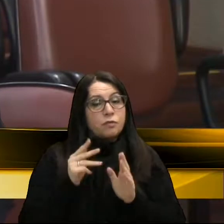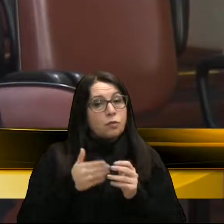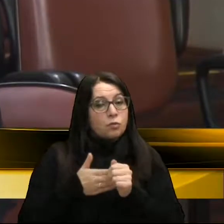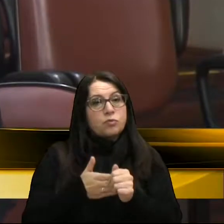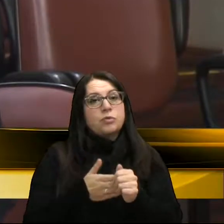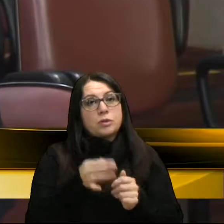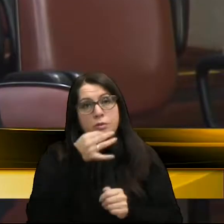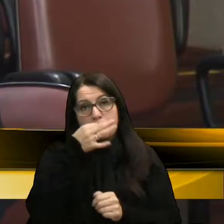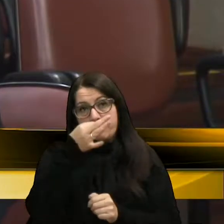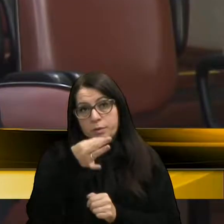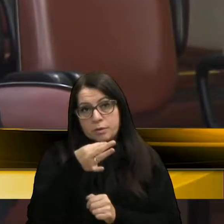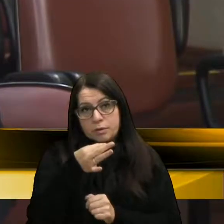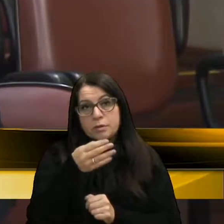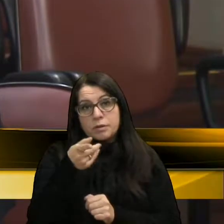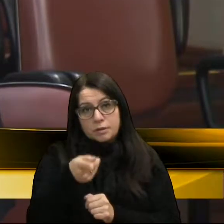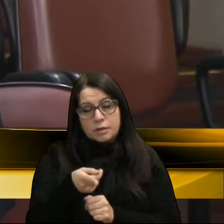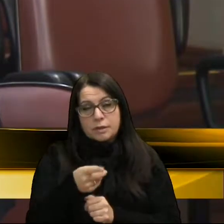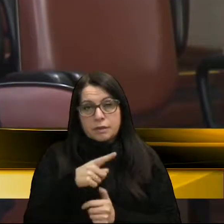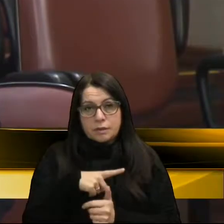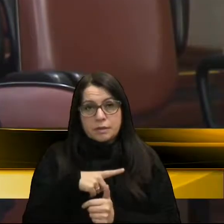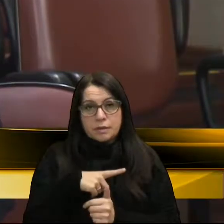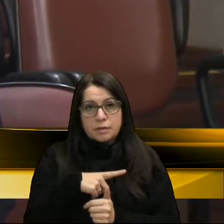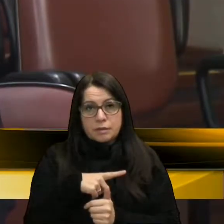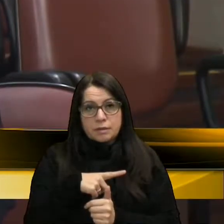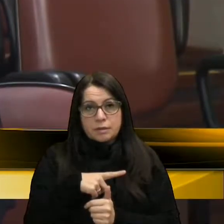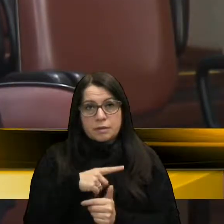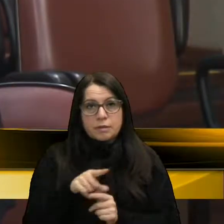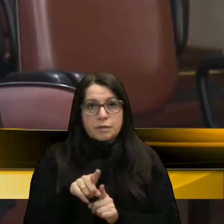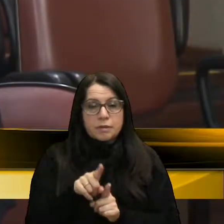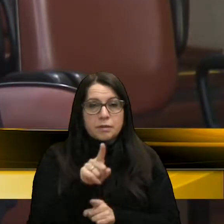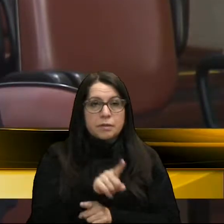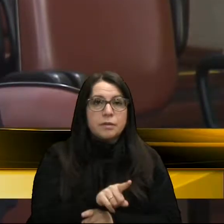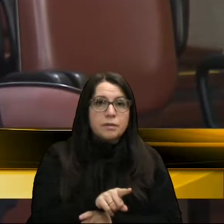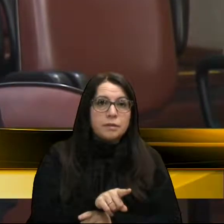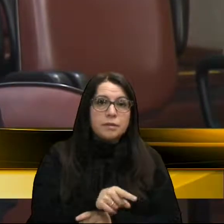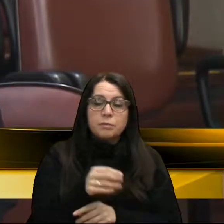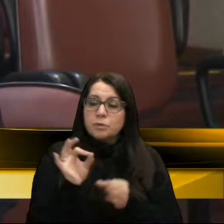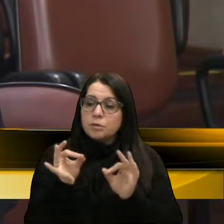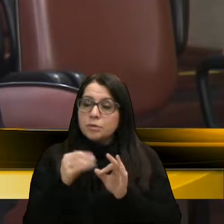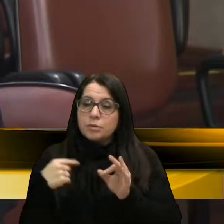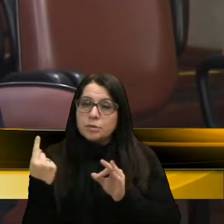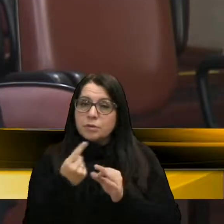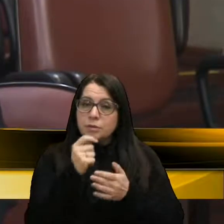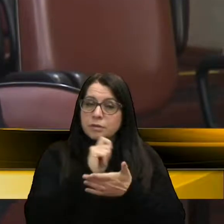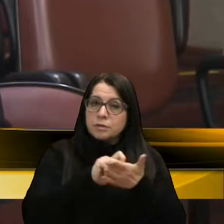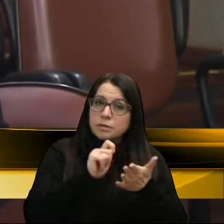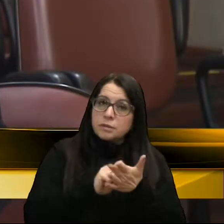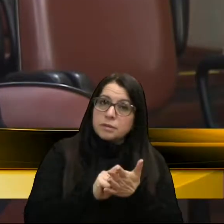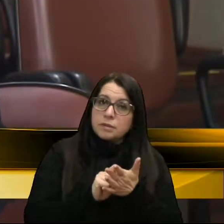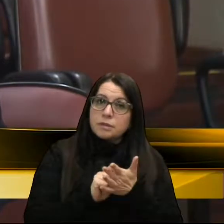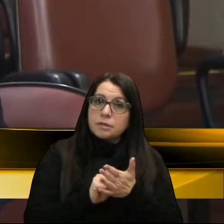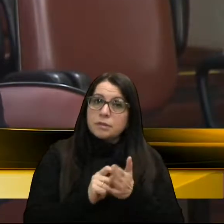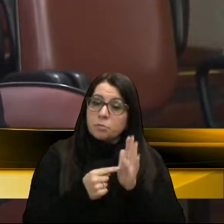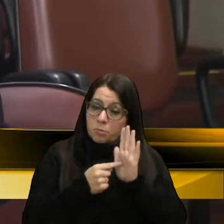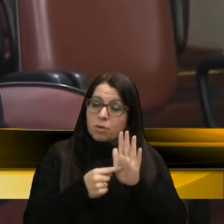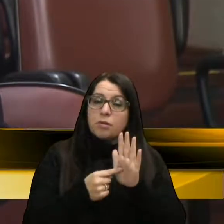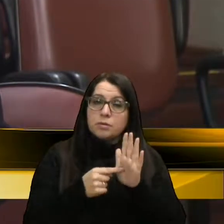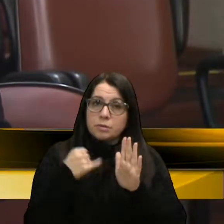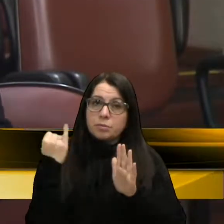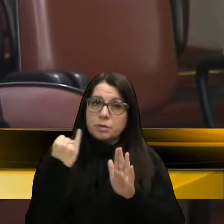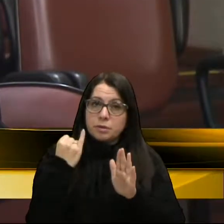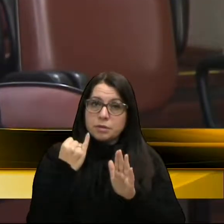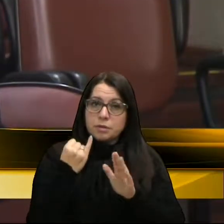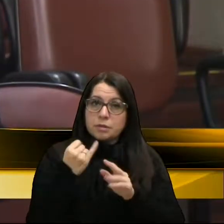o parecer perante isso, né, para ter coerência com o que escrevemos, e saliento que as